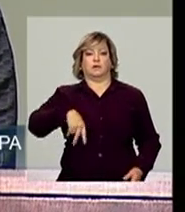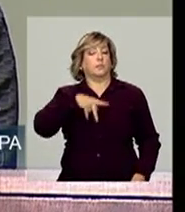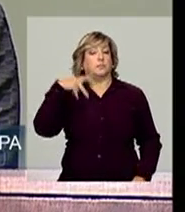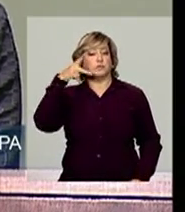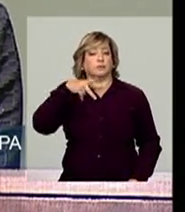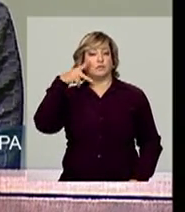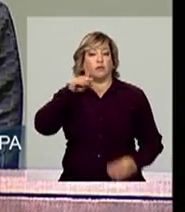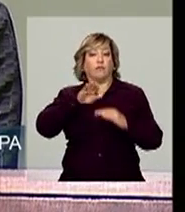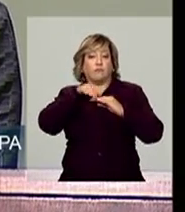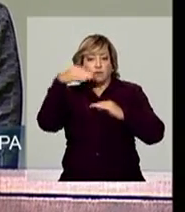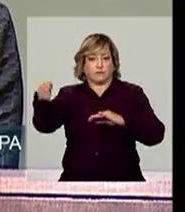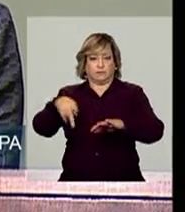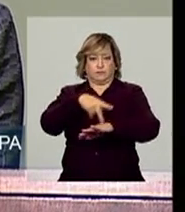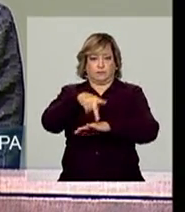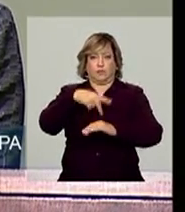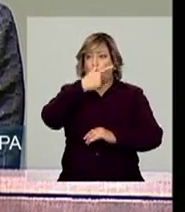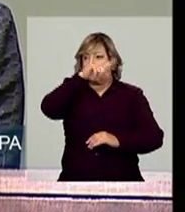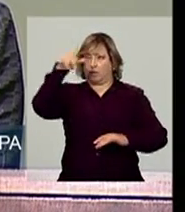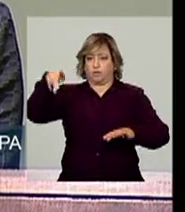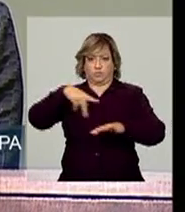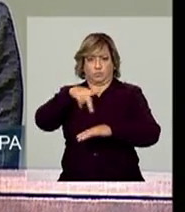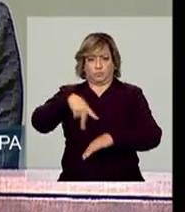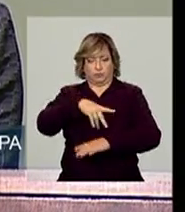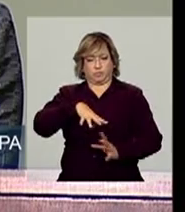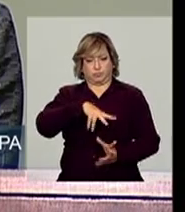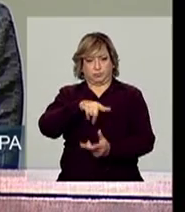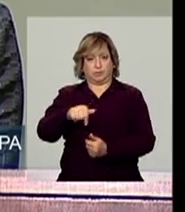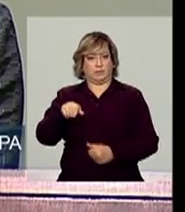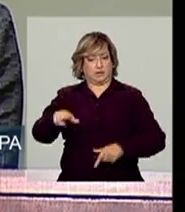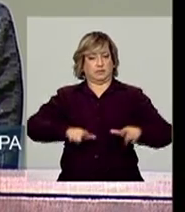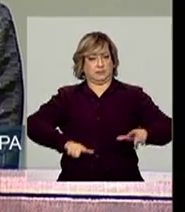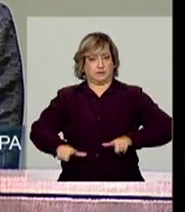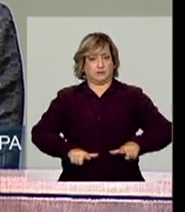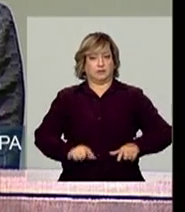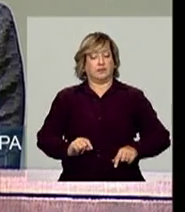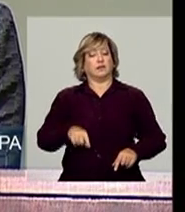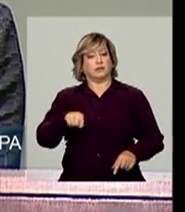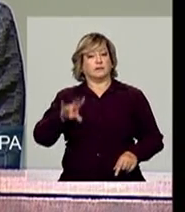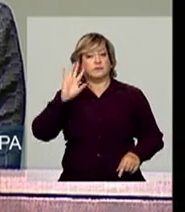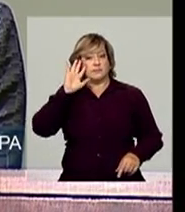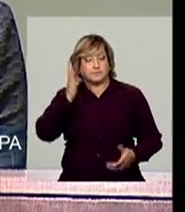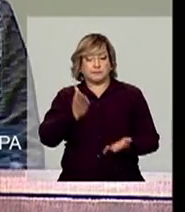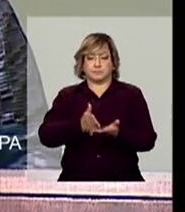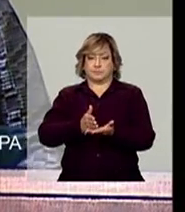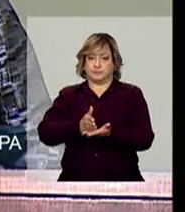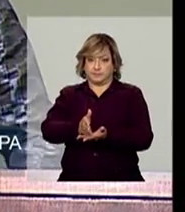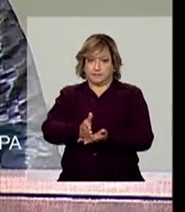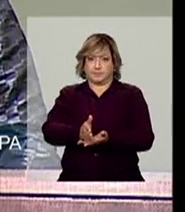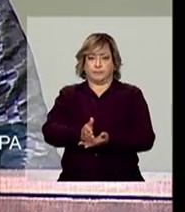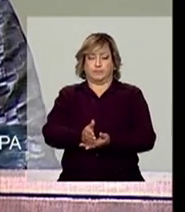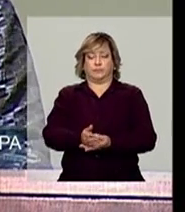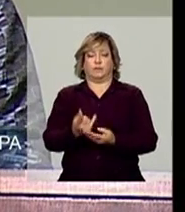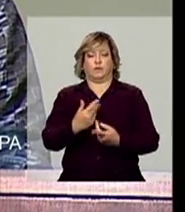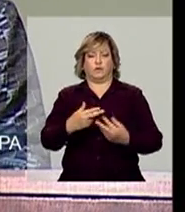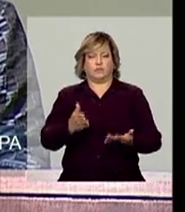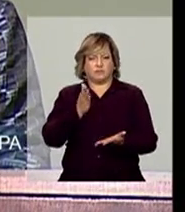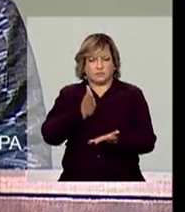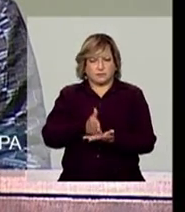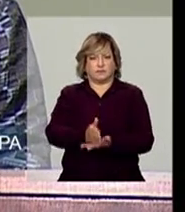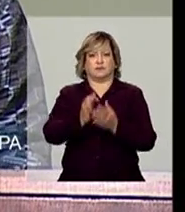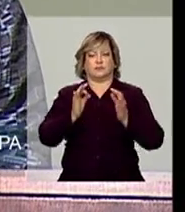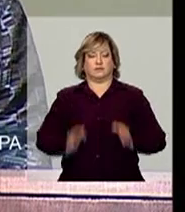e por sua ação, ele delineou de forma definitiva, há mais de um